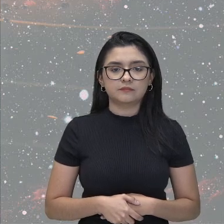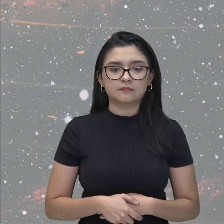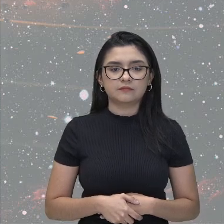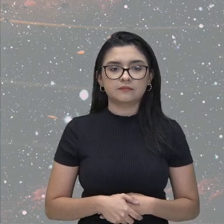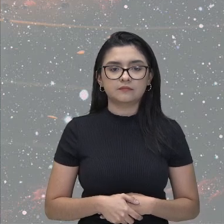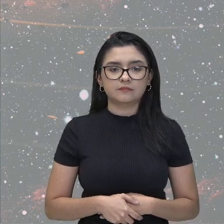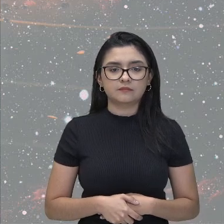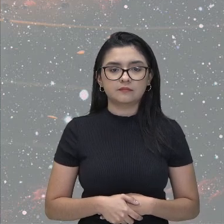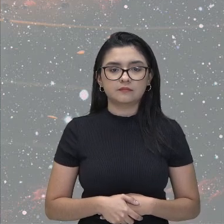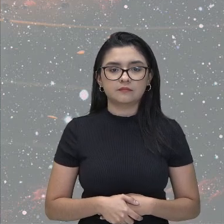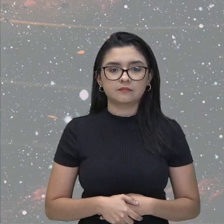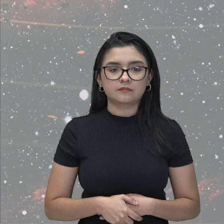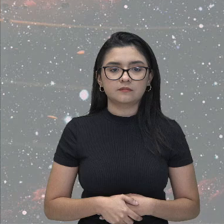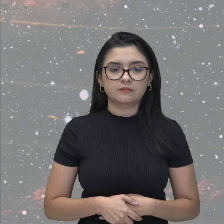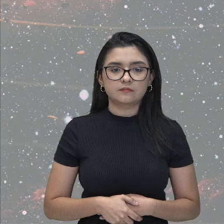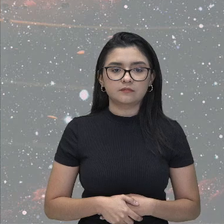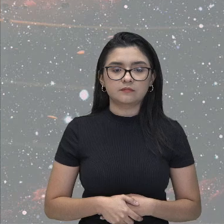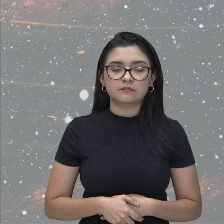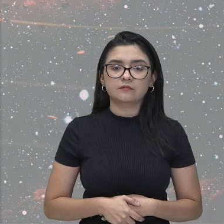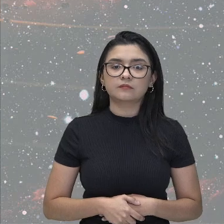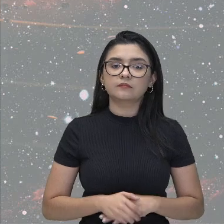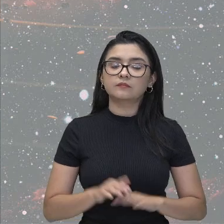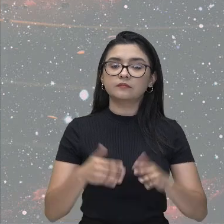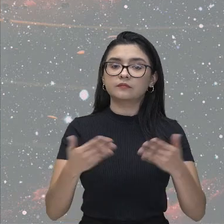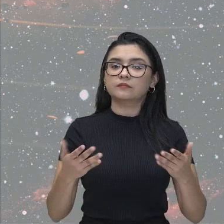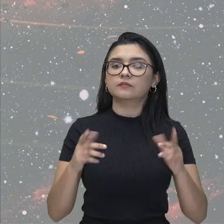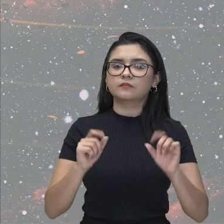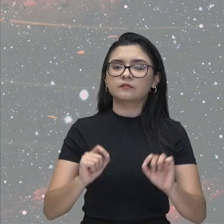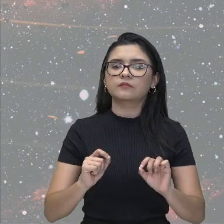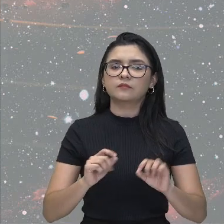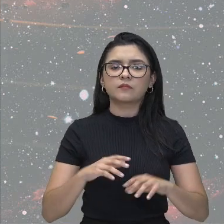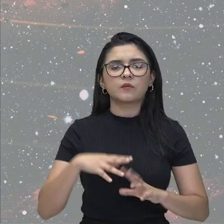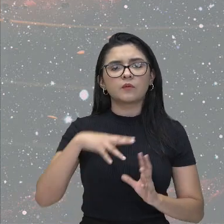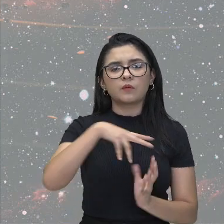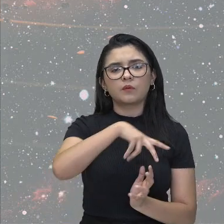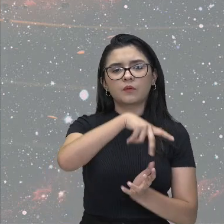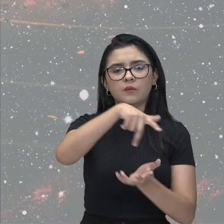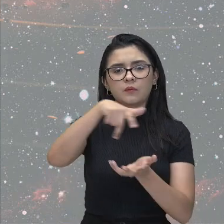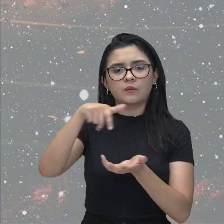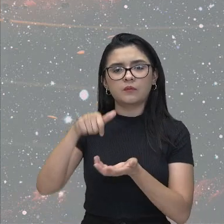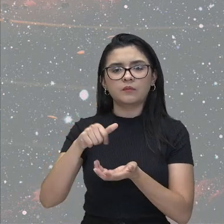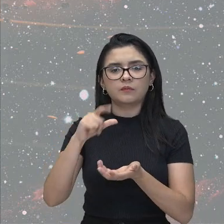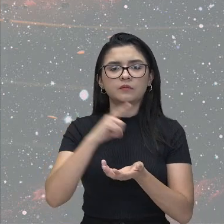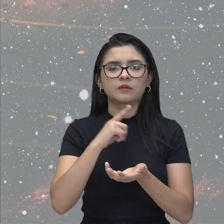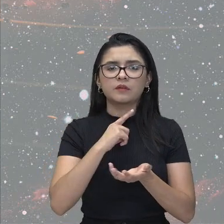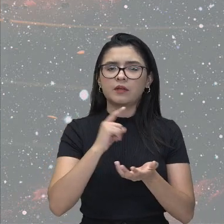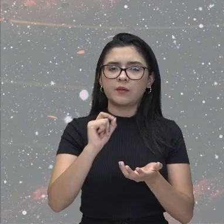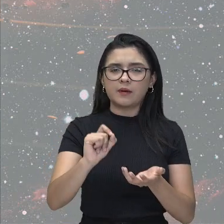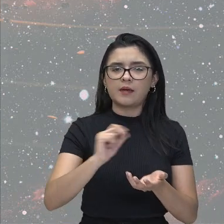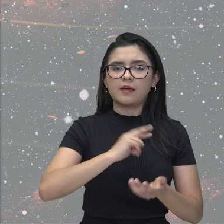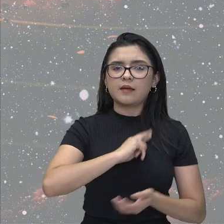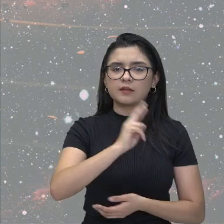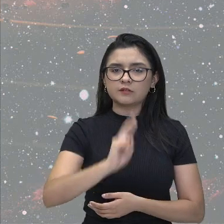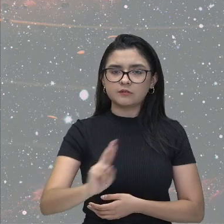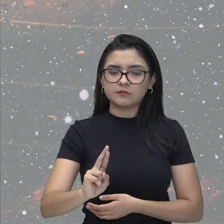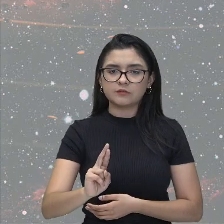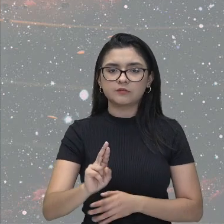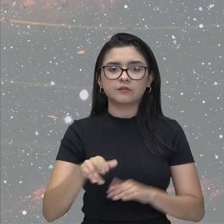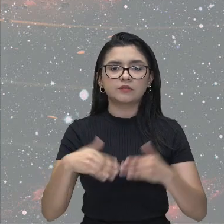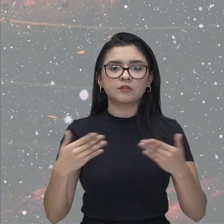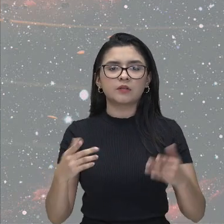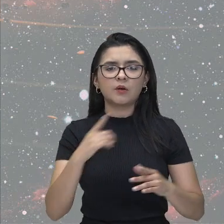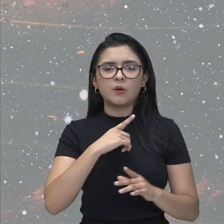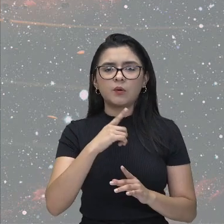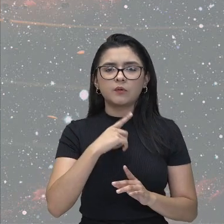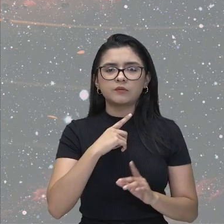visibles Claro pessoal o mundo sempre foi regido com essa questão da religiosidade né e os deuses